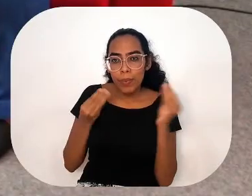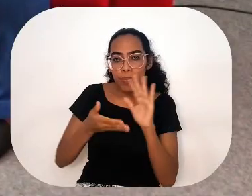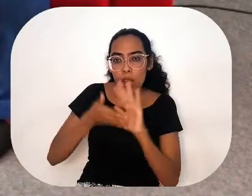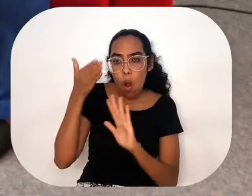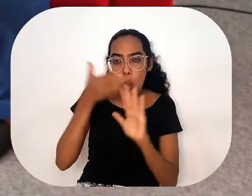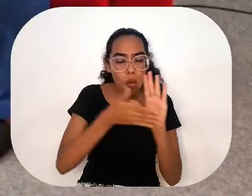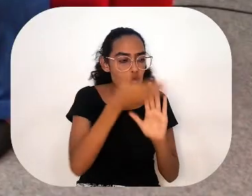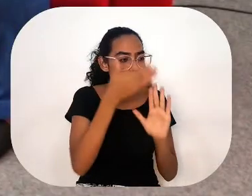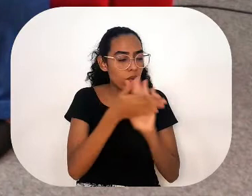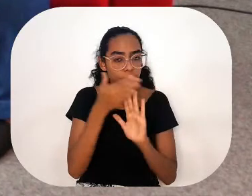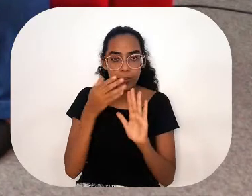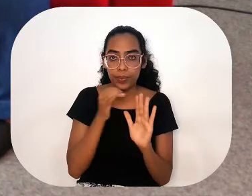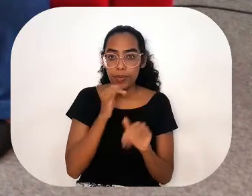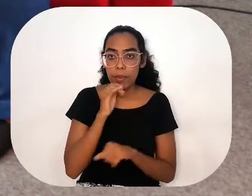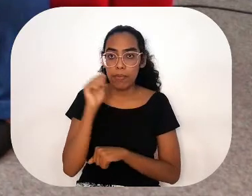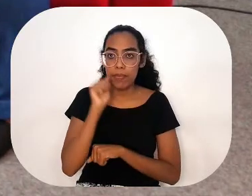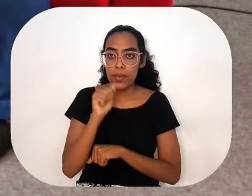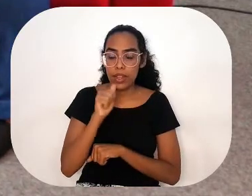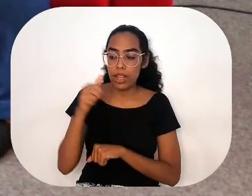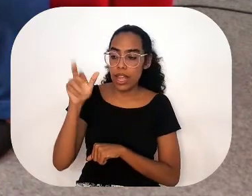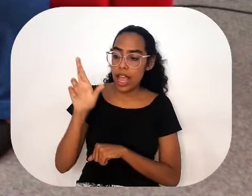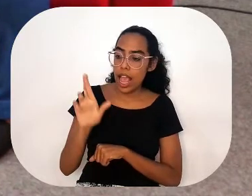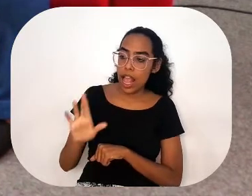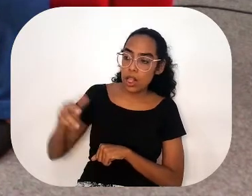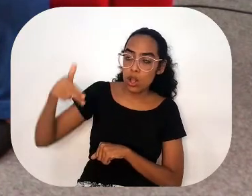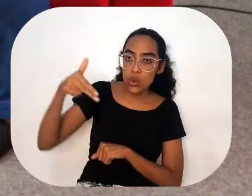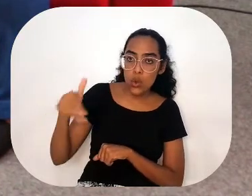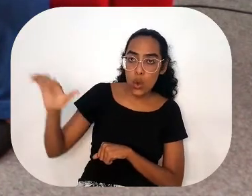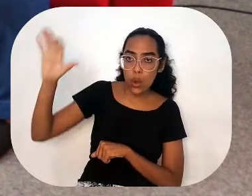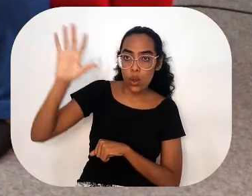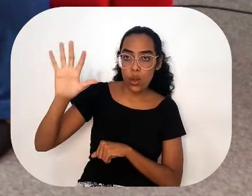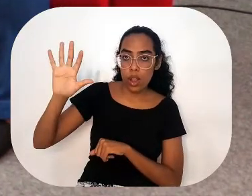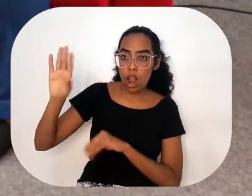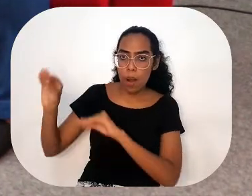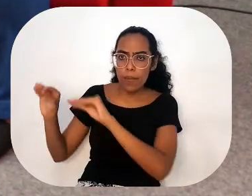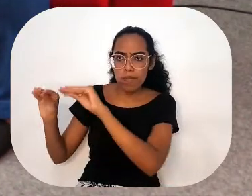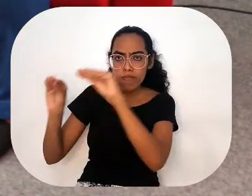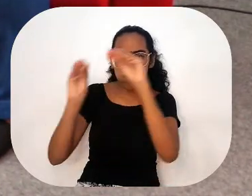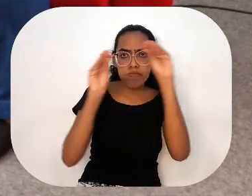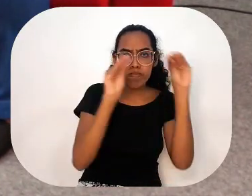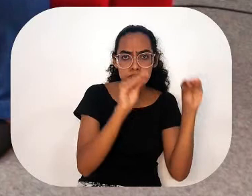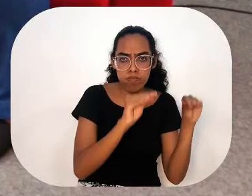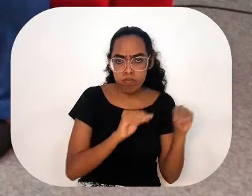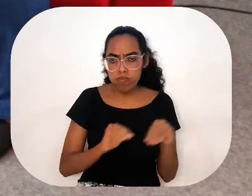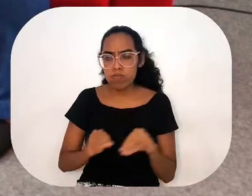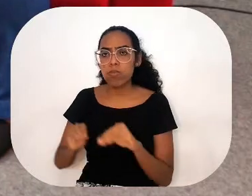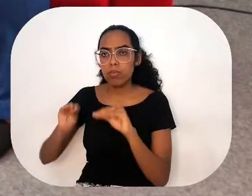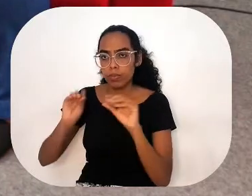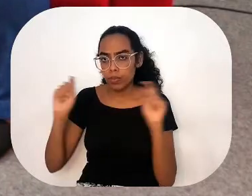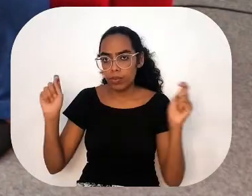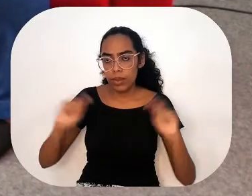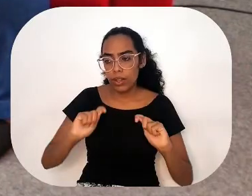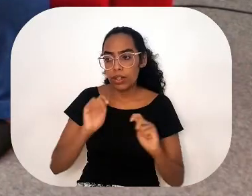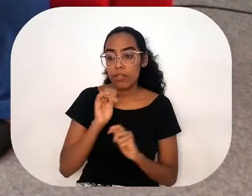mulheres que saem do desse quadro Regional que podem traçar os seus próprios caminhos